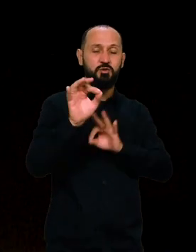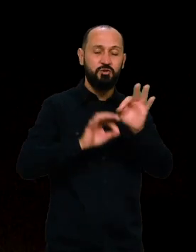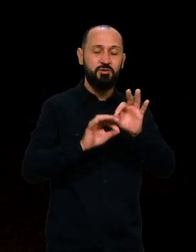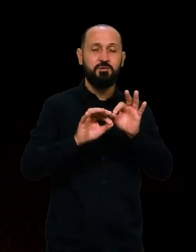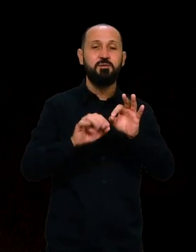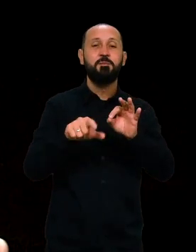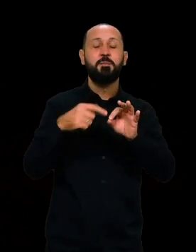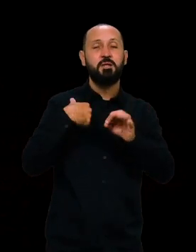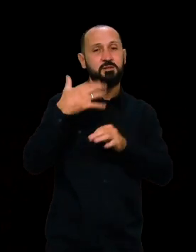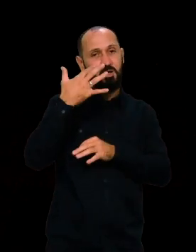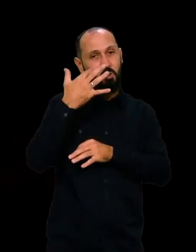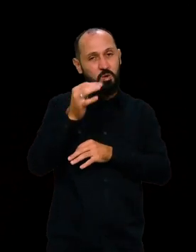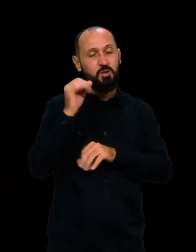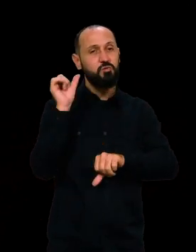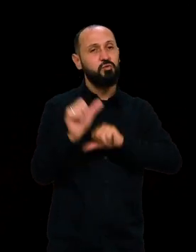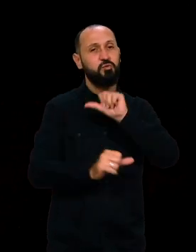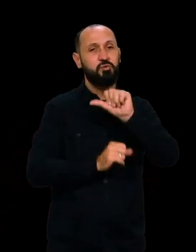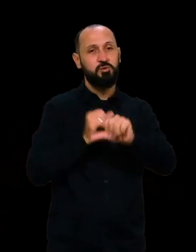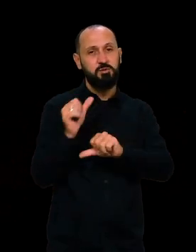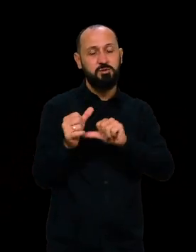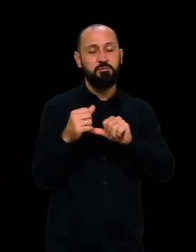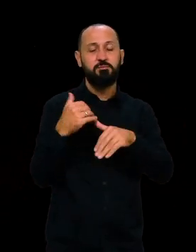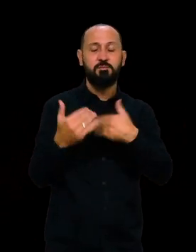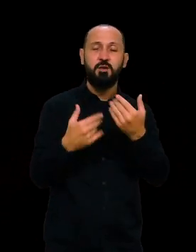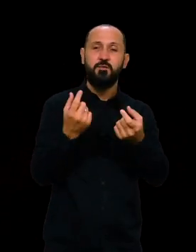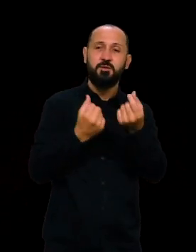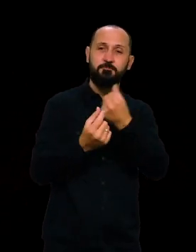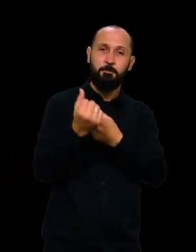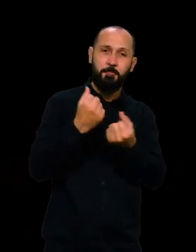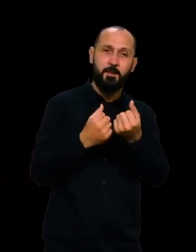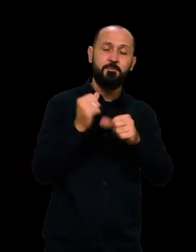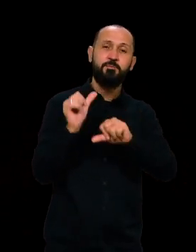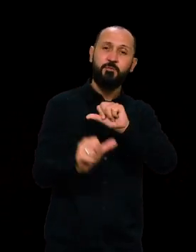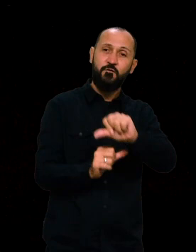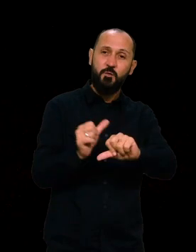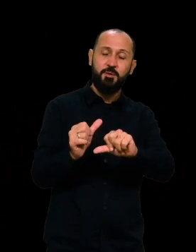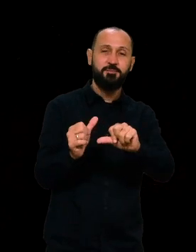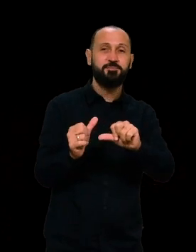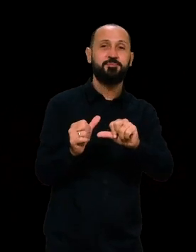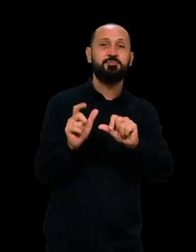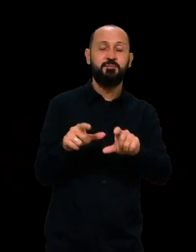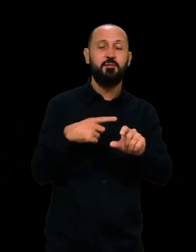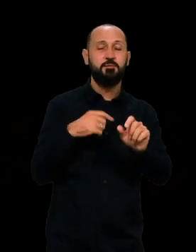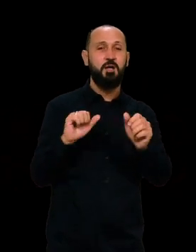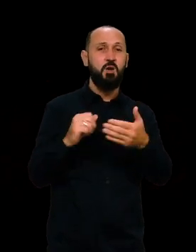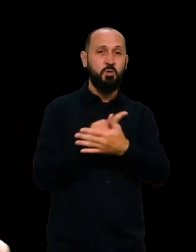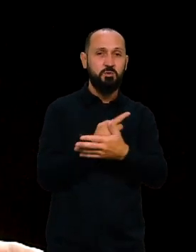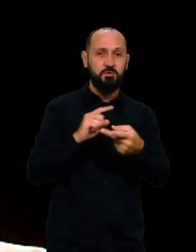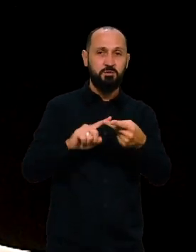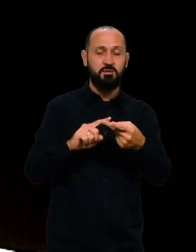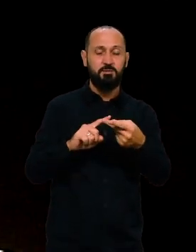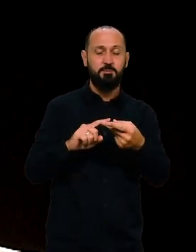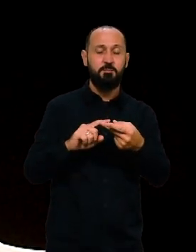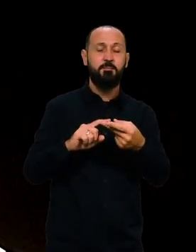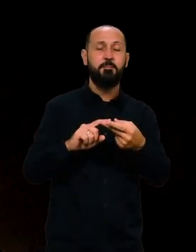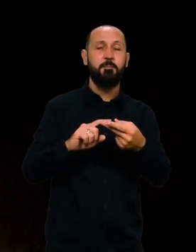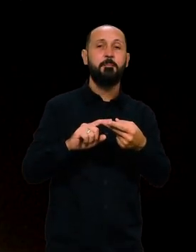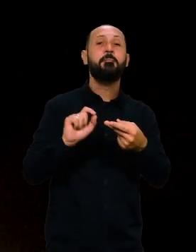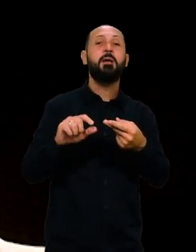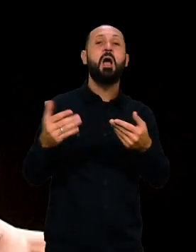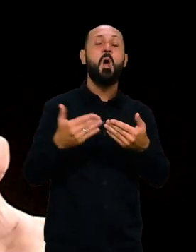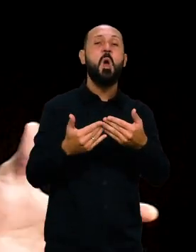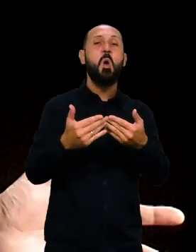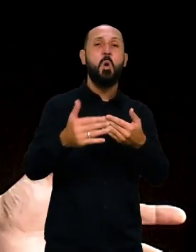construção de digitais, para esse olhar de transformação, de geração de renda, transformação, que é o que está acontecendo em Mato Grosso do Sul